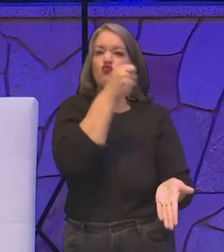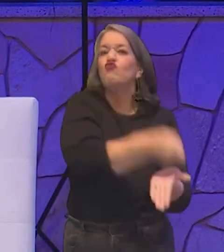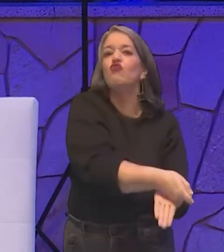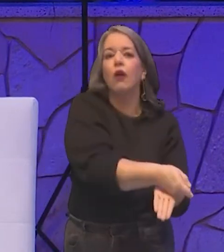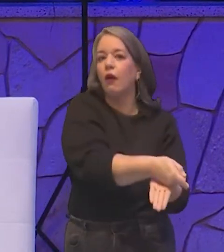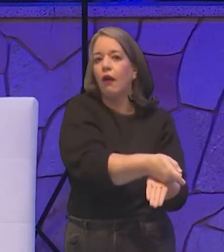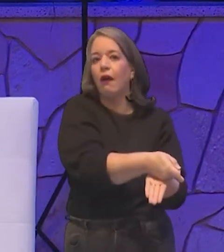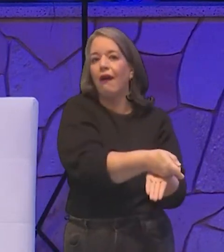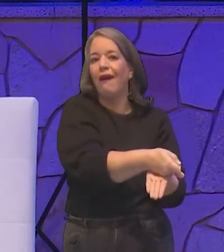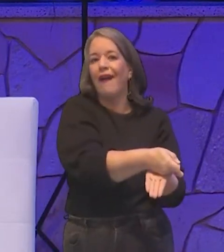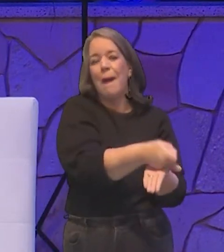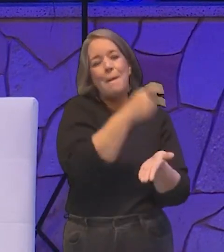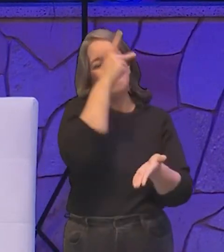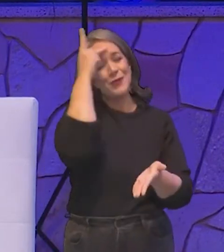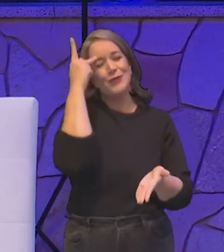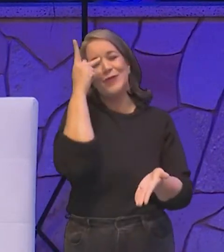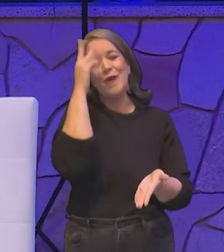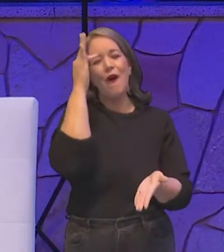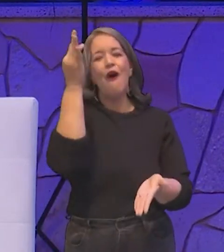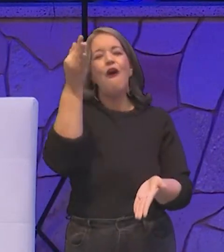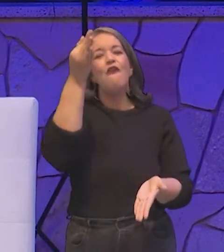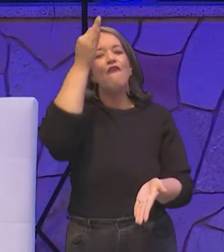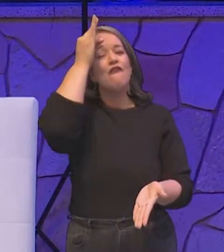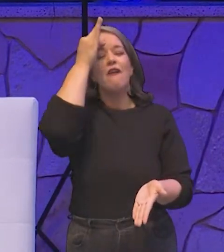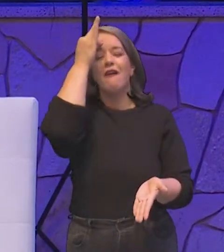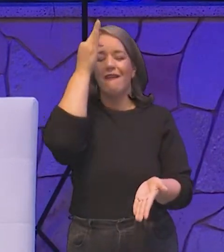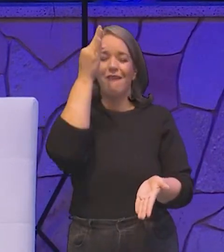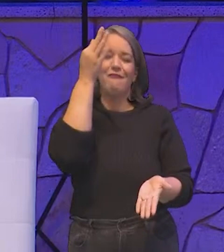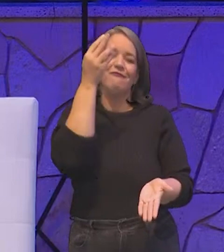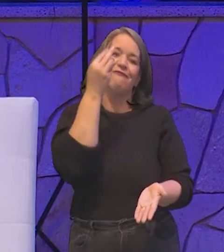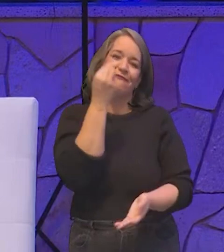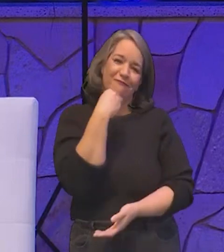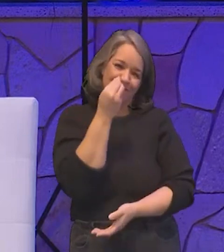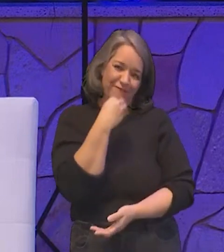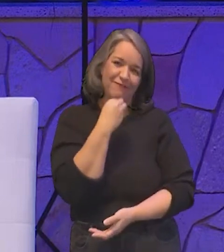segurar o próximo em sua fraqueza.